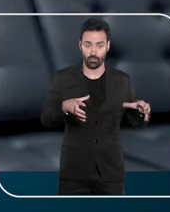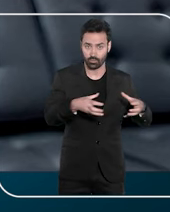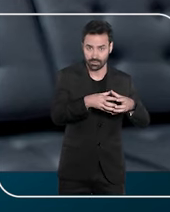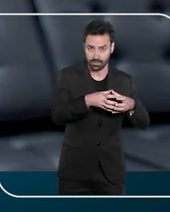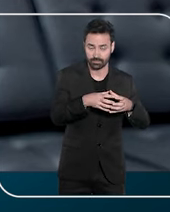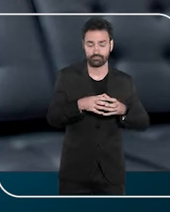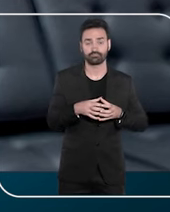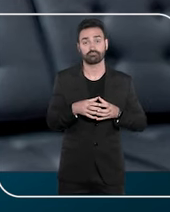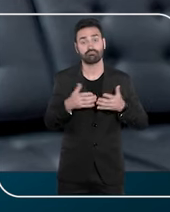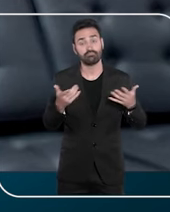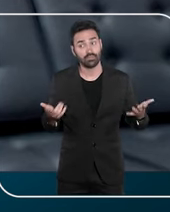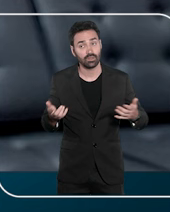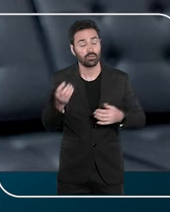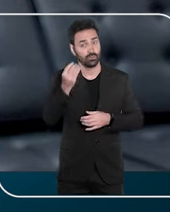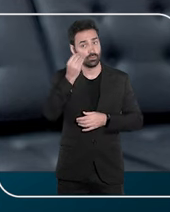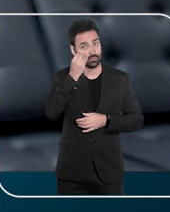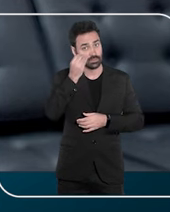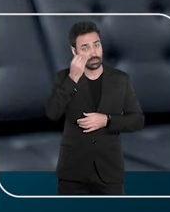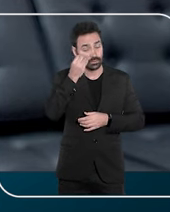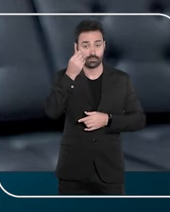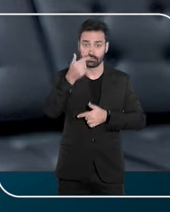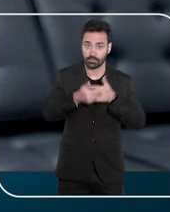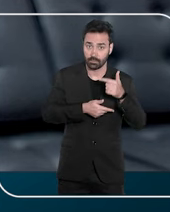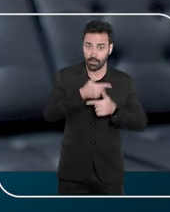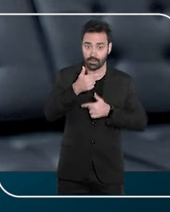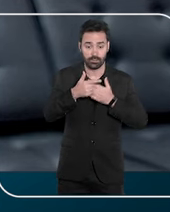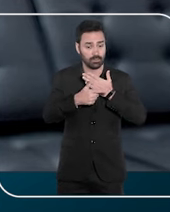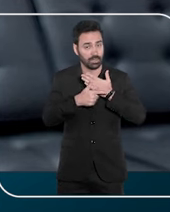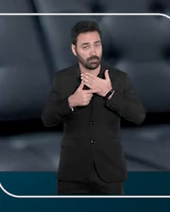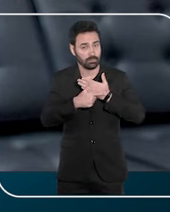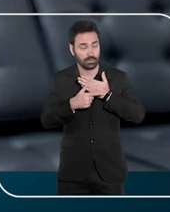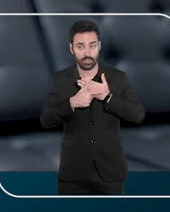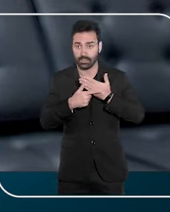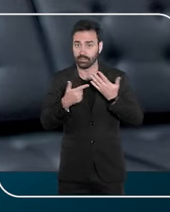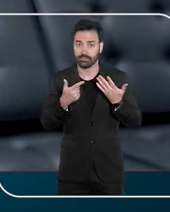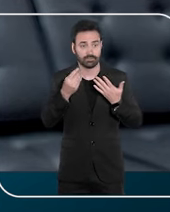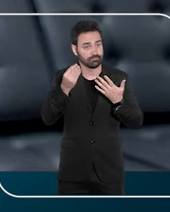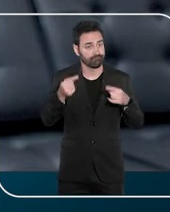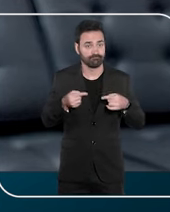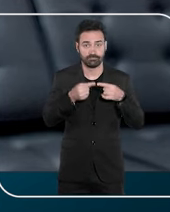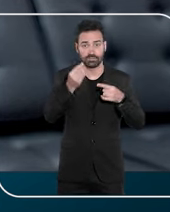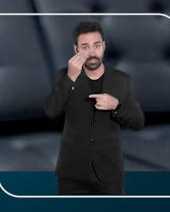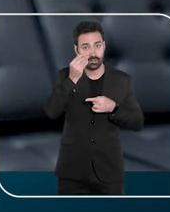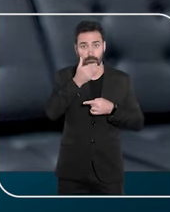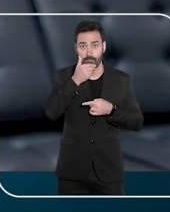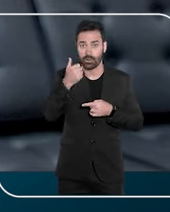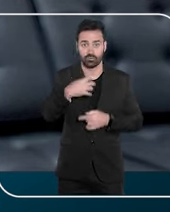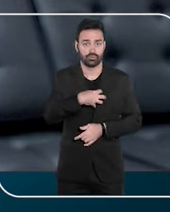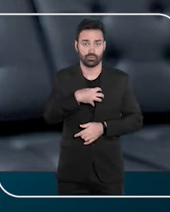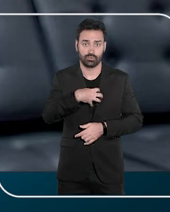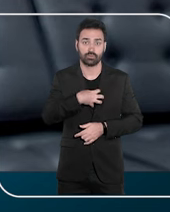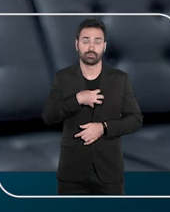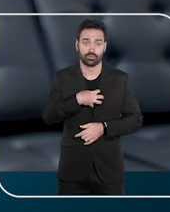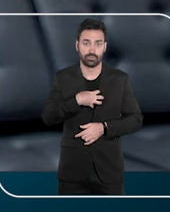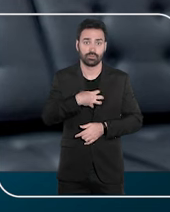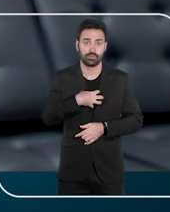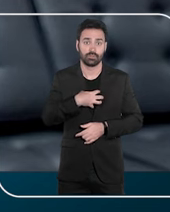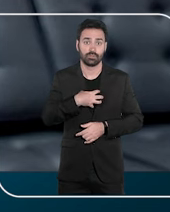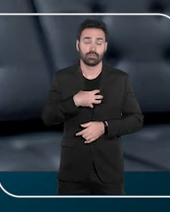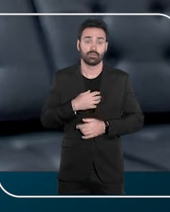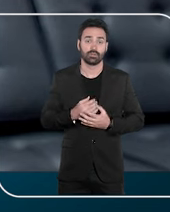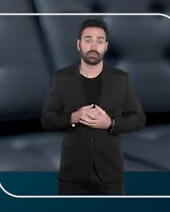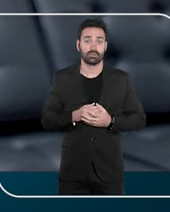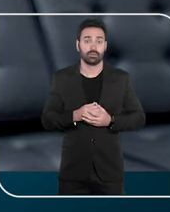exercer esse papel da melhor forma possível, mas certo de que só é isso viável porque tenho ao meu